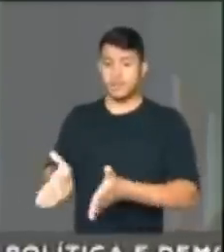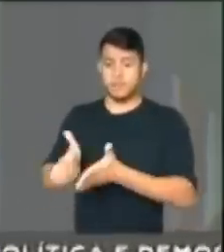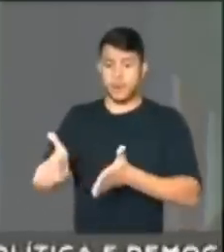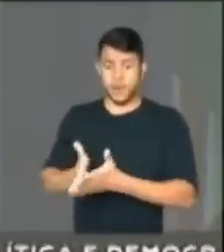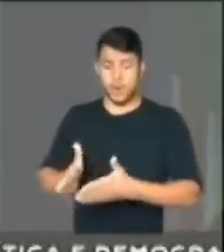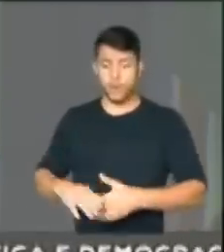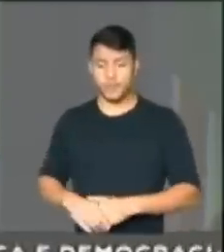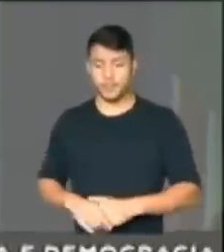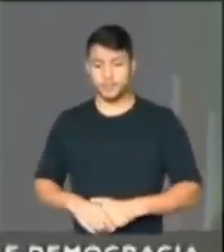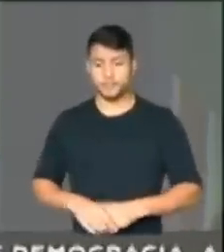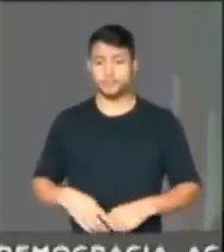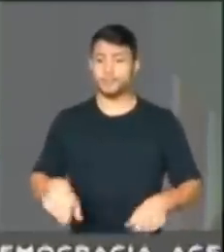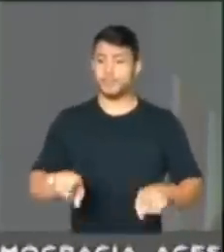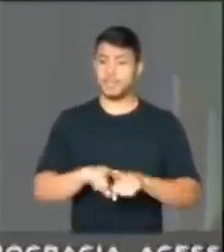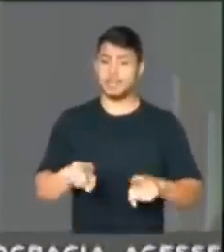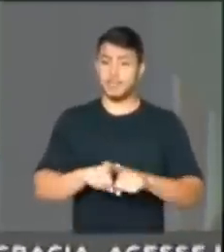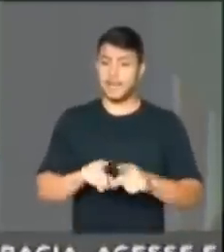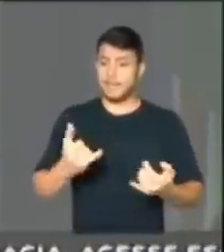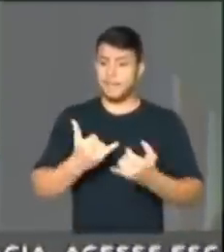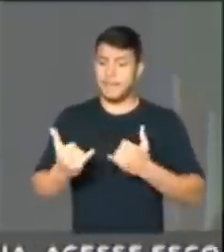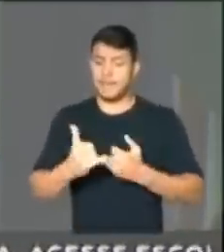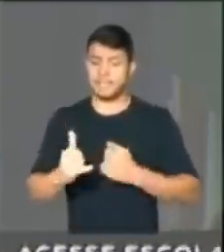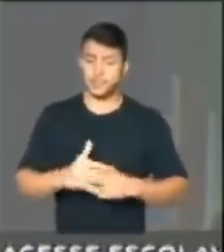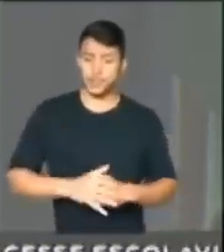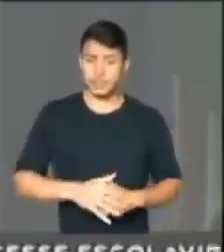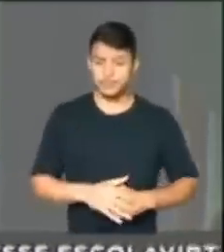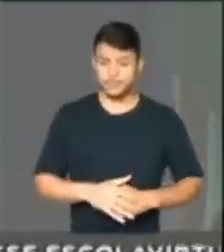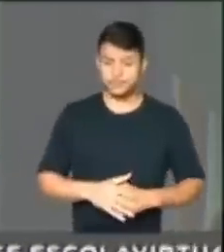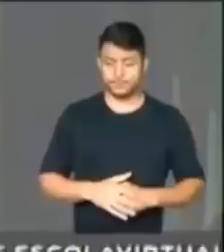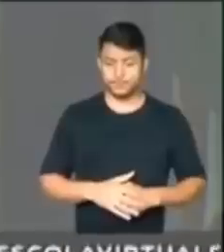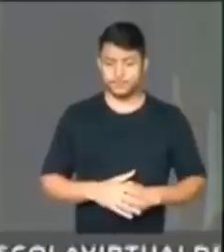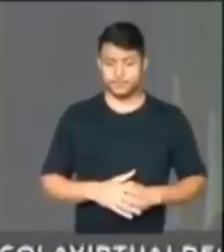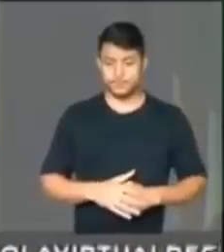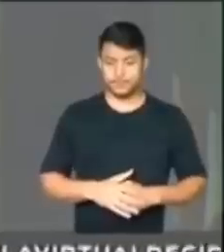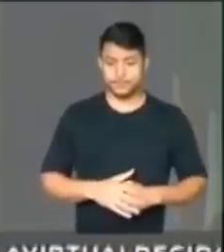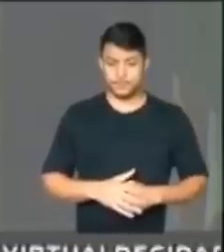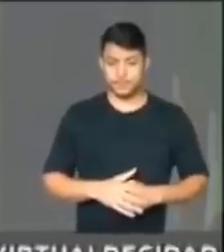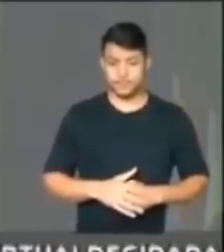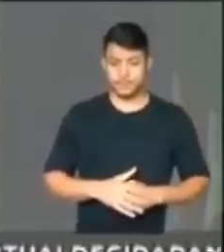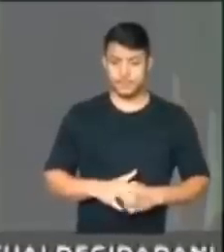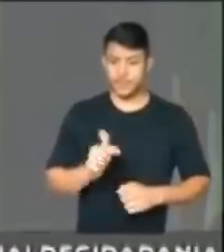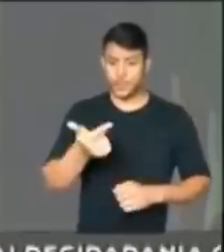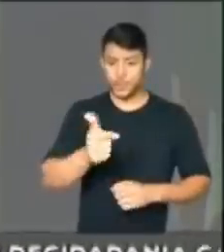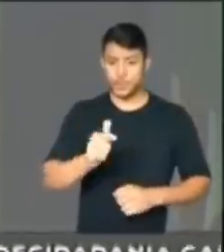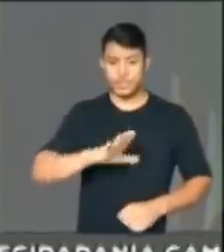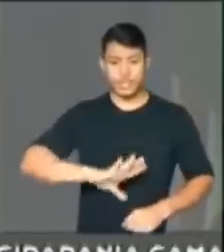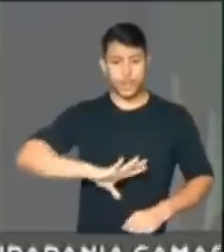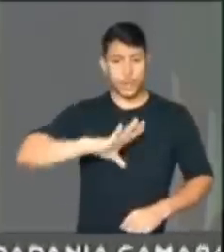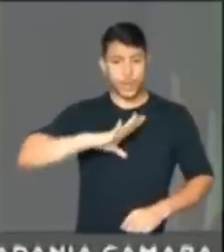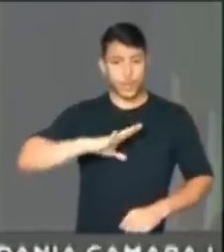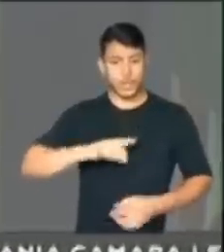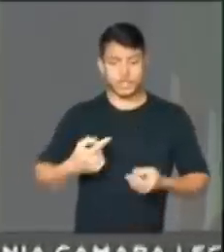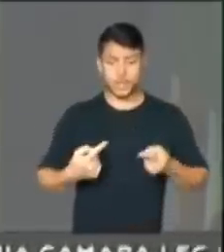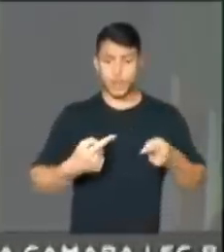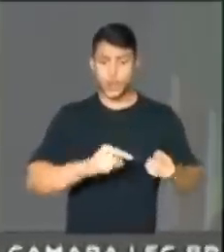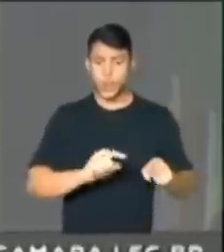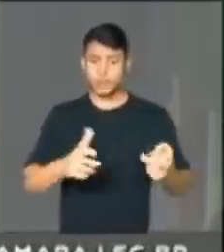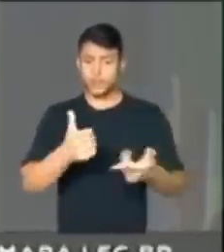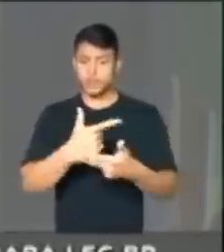simplesmente ignora, ele não tem a coragem de enfrentar aquelas questões que são